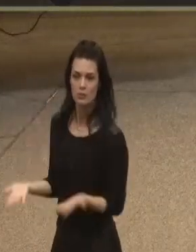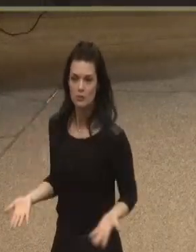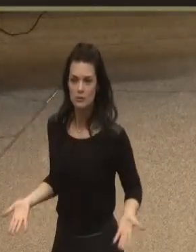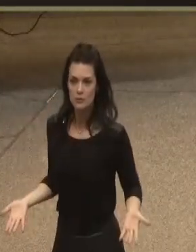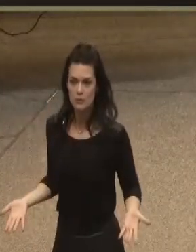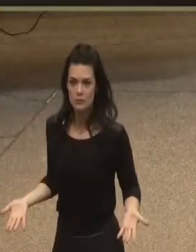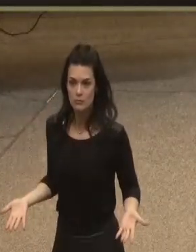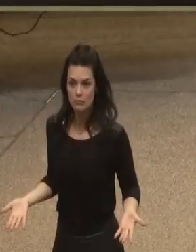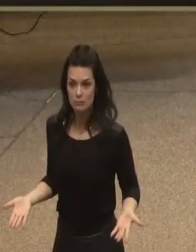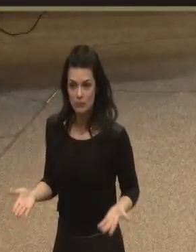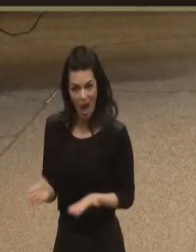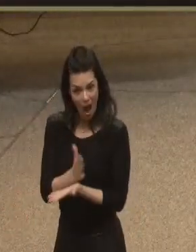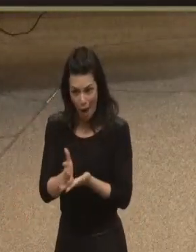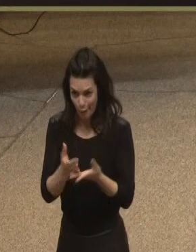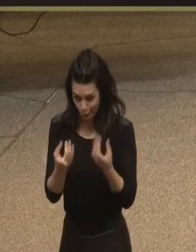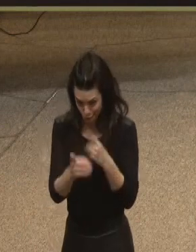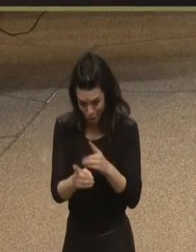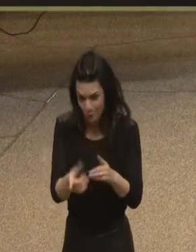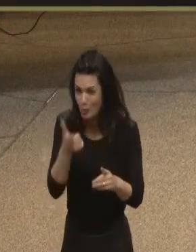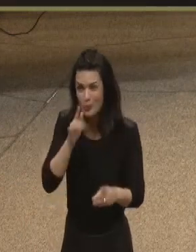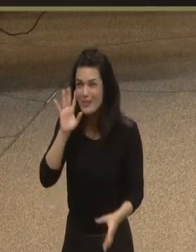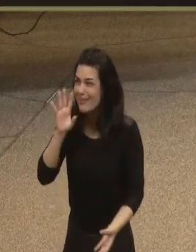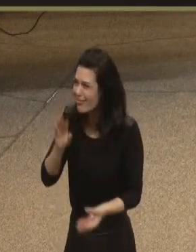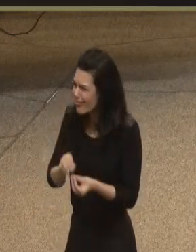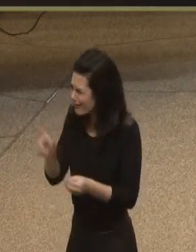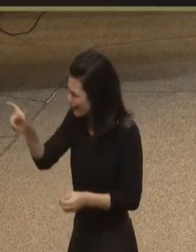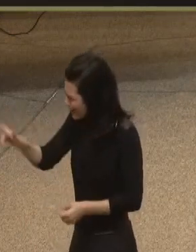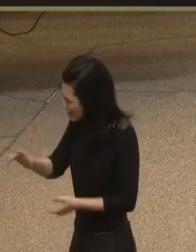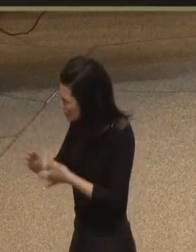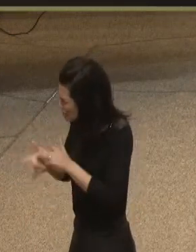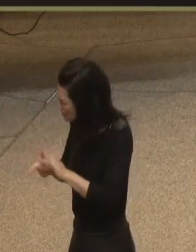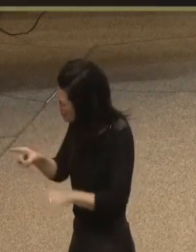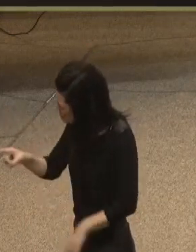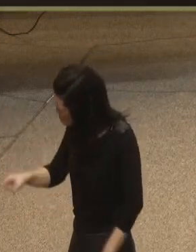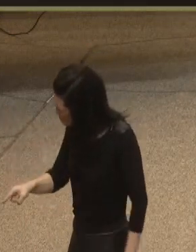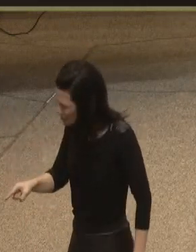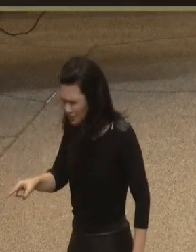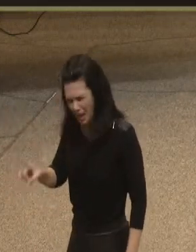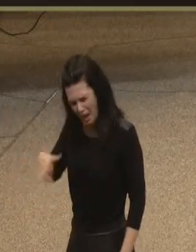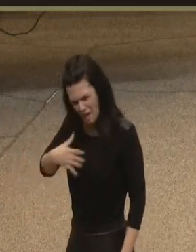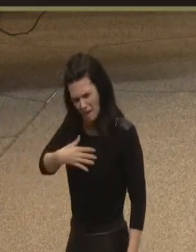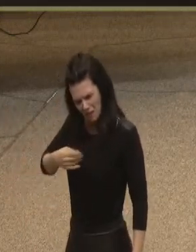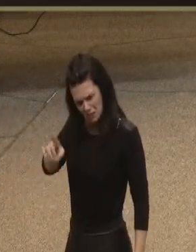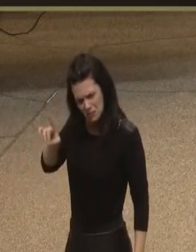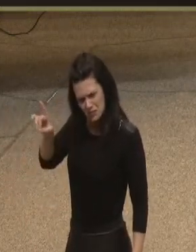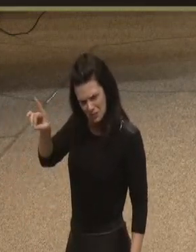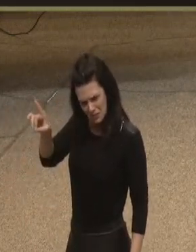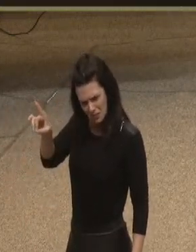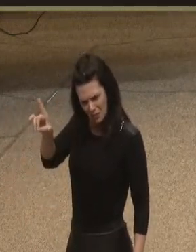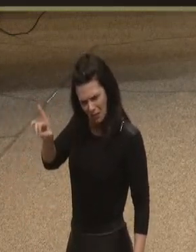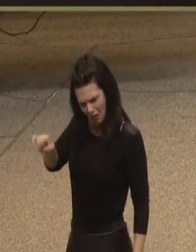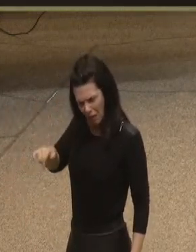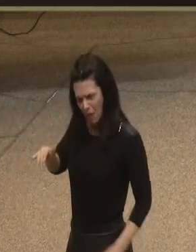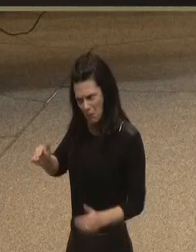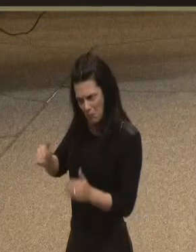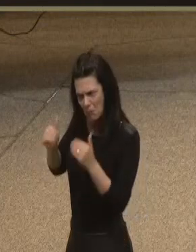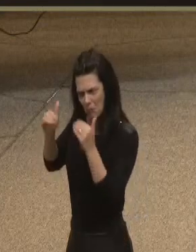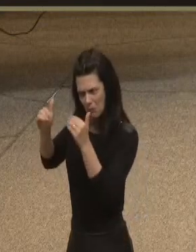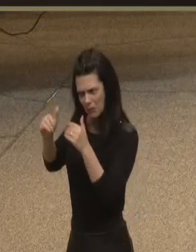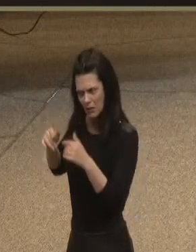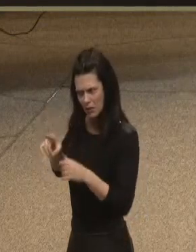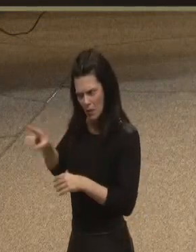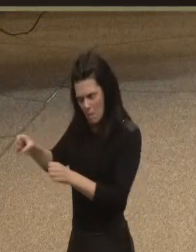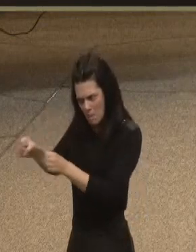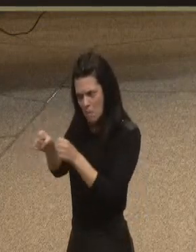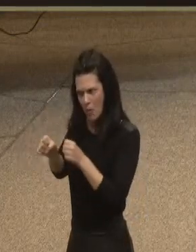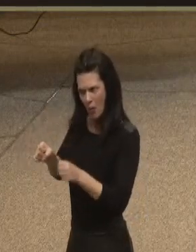Rei dos reis, Senhor dos senhores, detentor de toda a autoridade e poder, que poderia fazer multiplicar pães mais uma vez, que